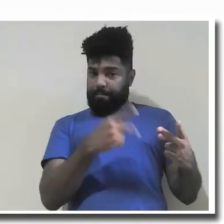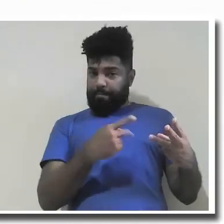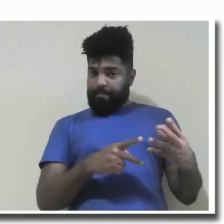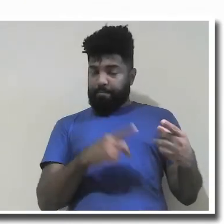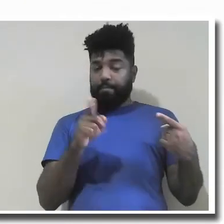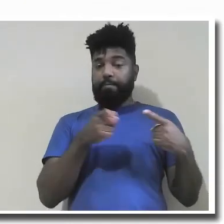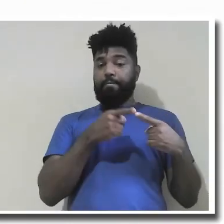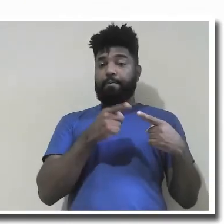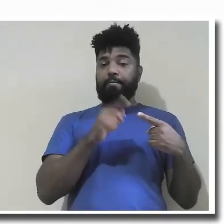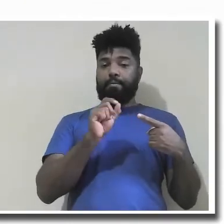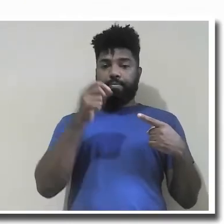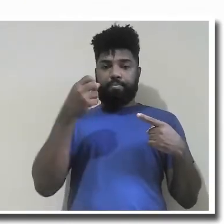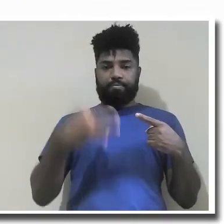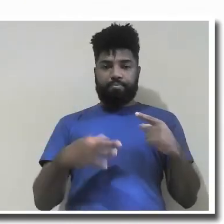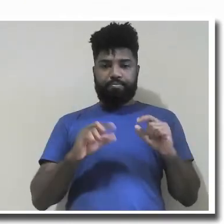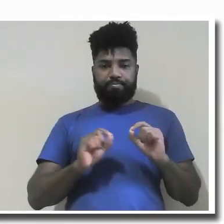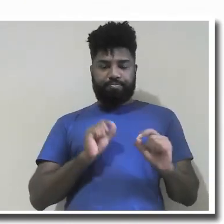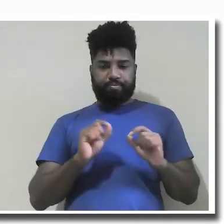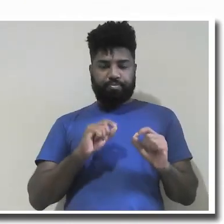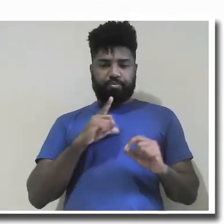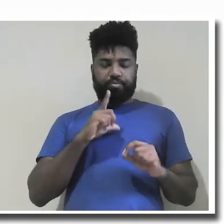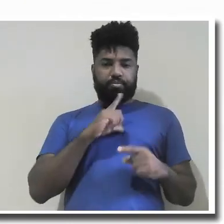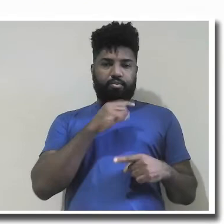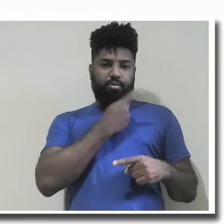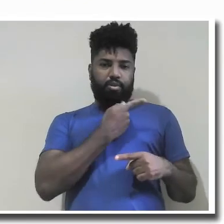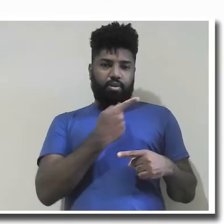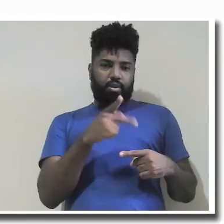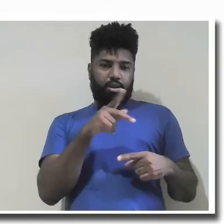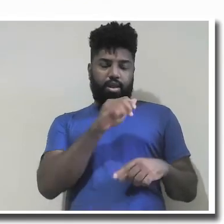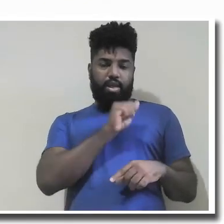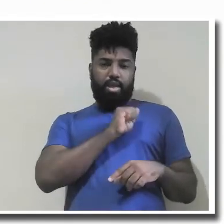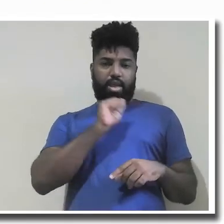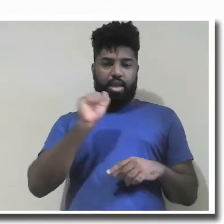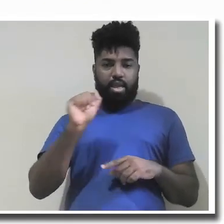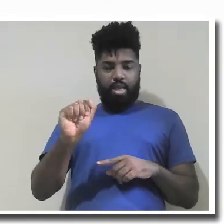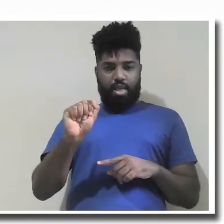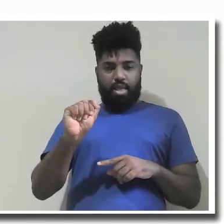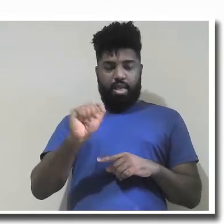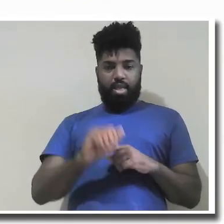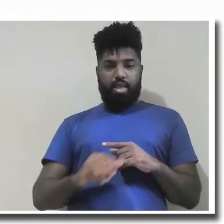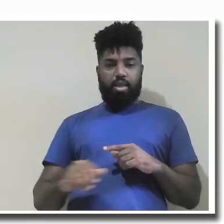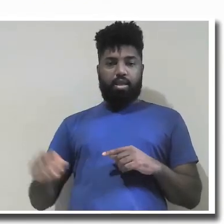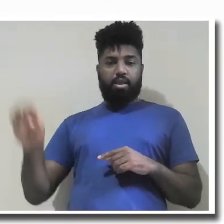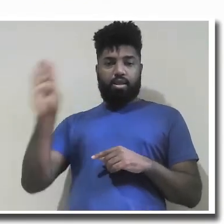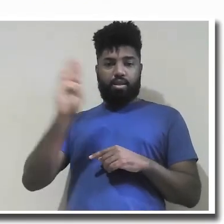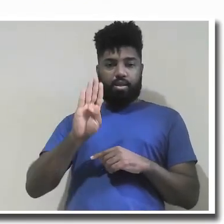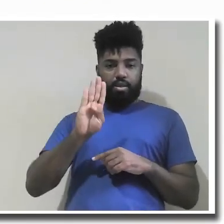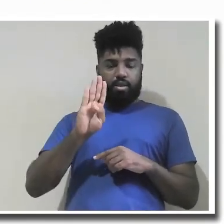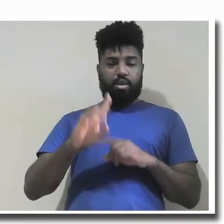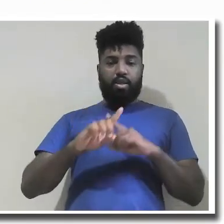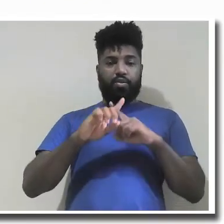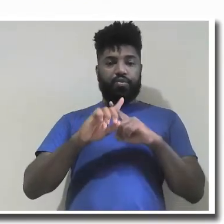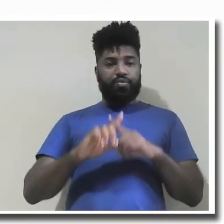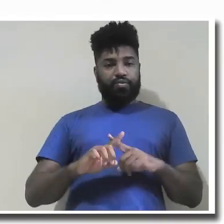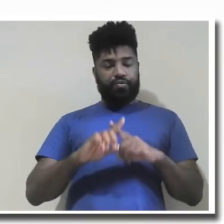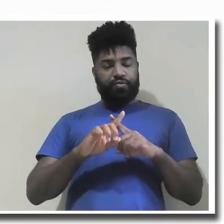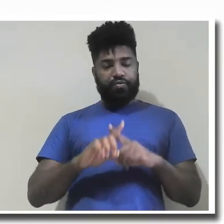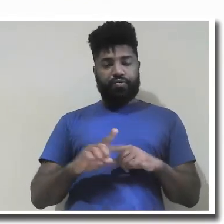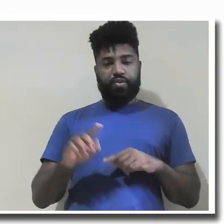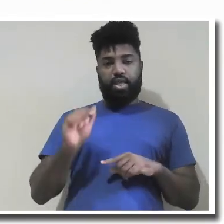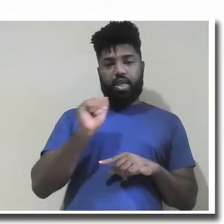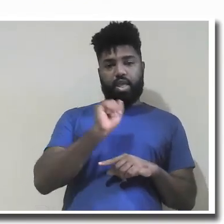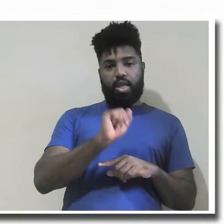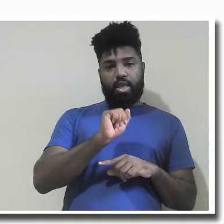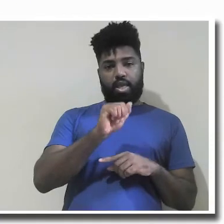que se eu tenho um valor A elevado a um valor B, vezes um valor